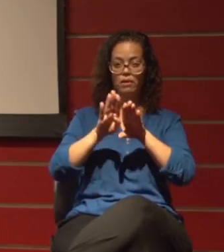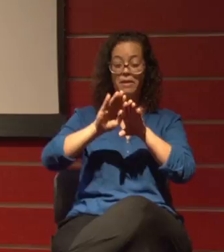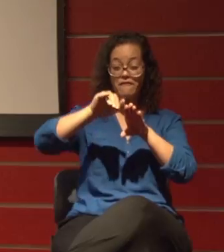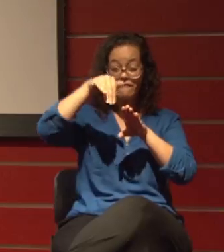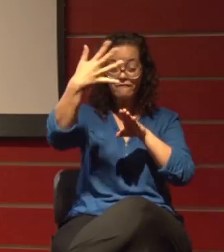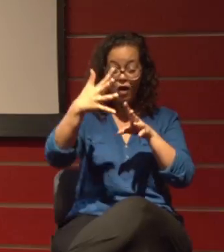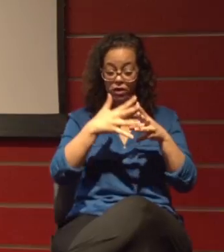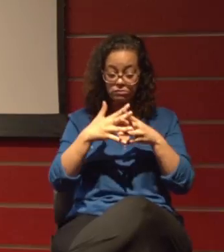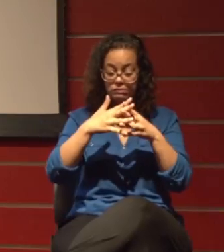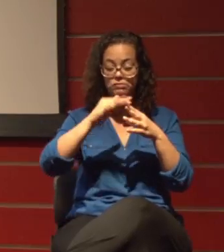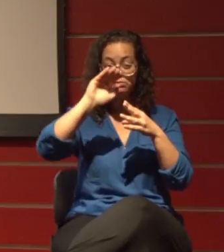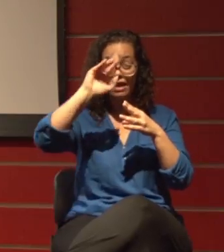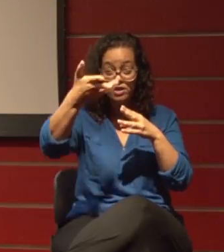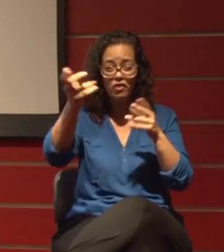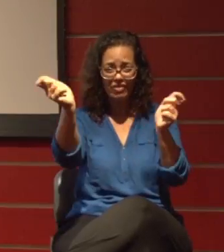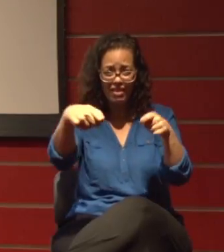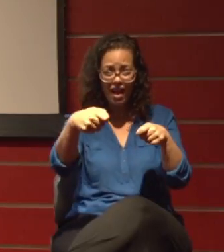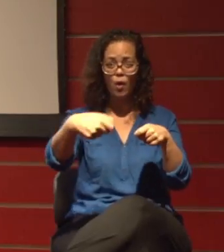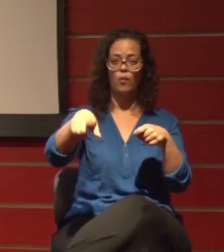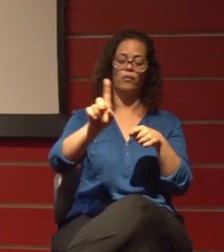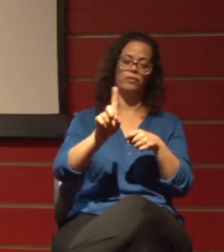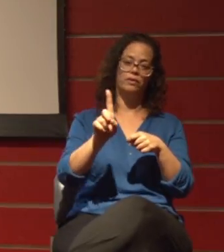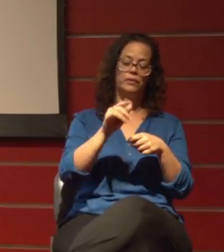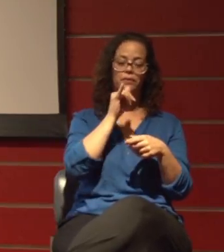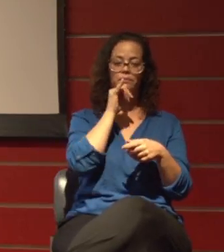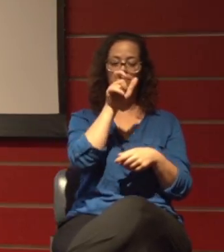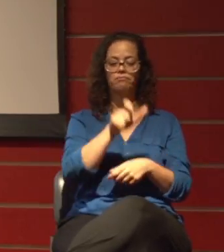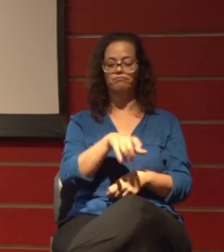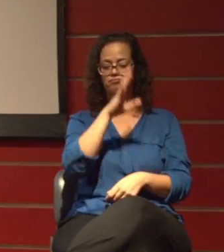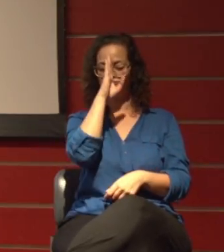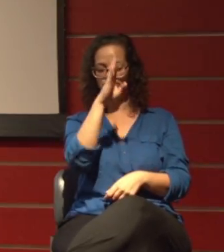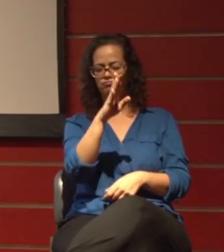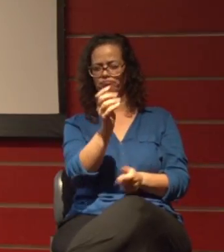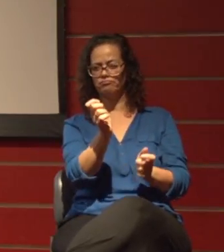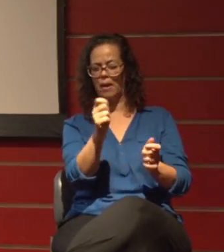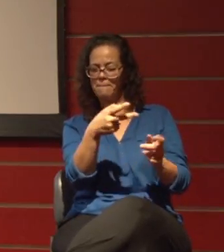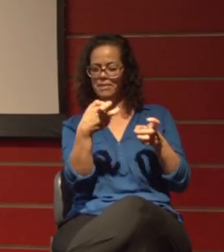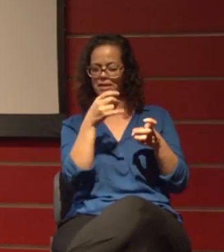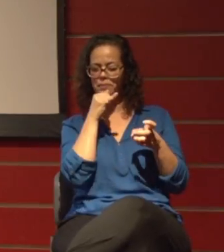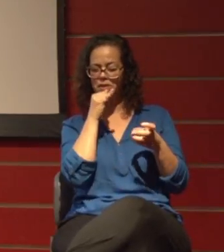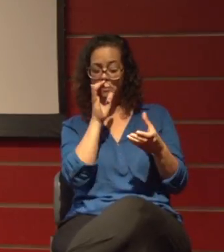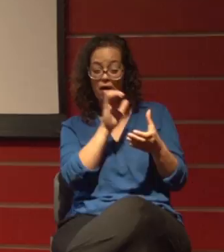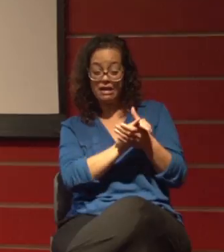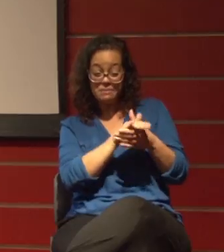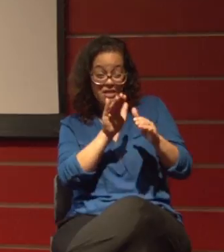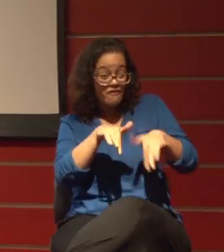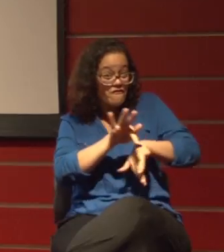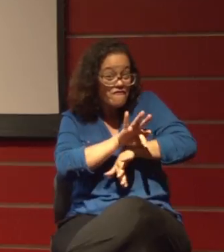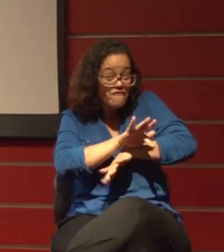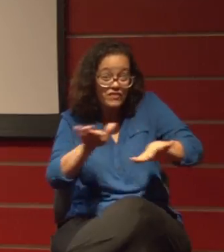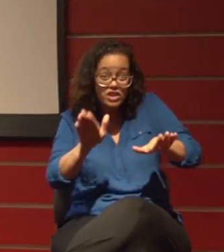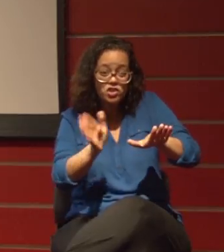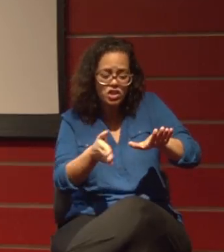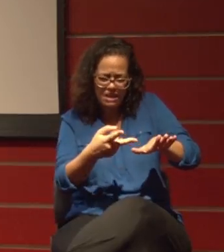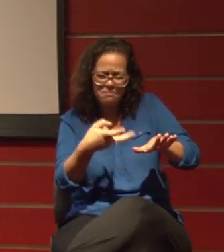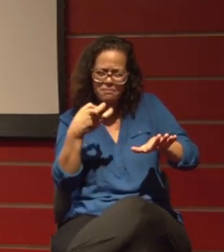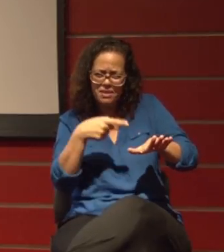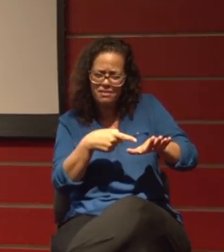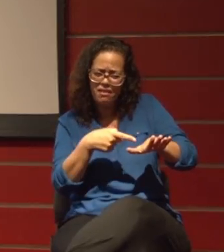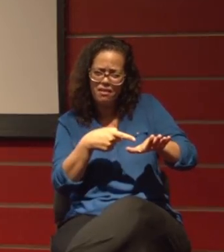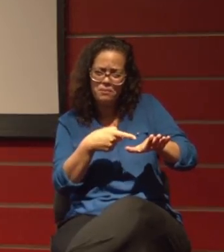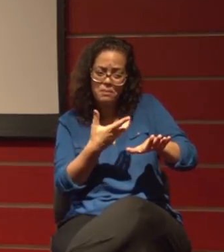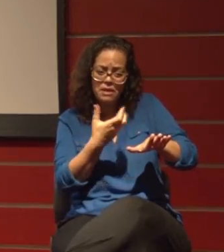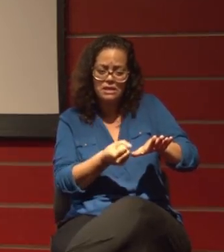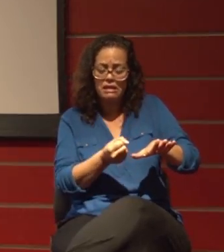ela o protagonista por exemplo vai conseguir sacar que o casamento acabou para que ele aceite